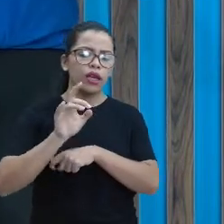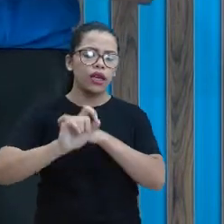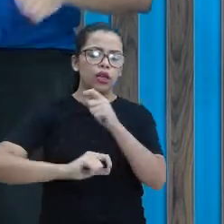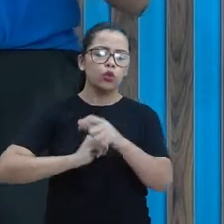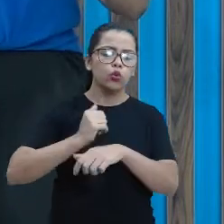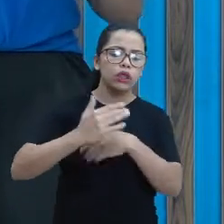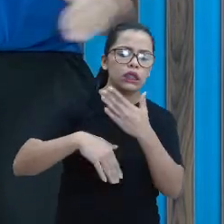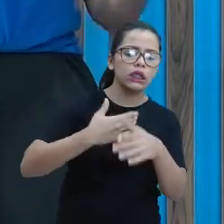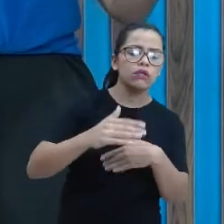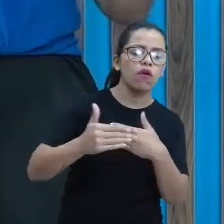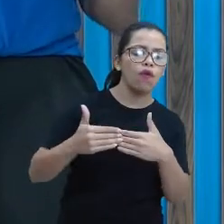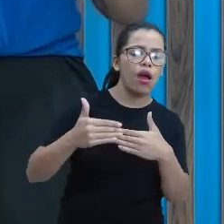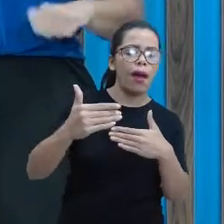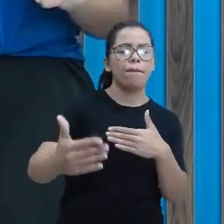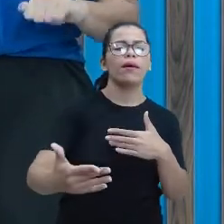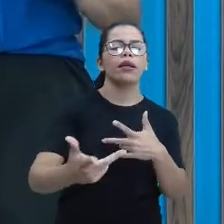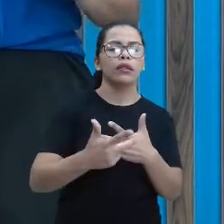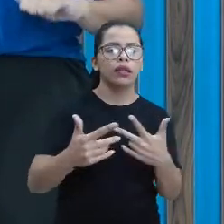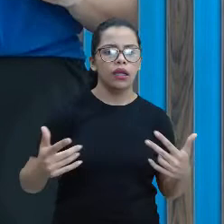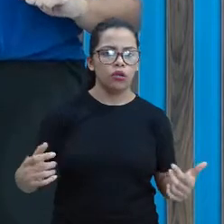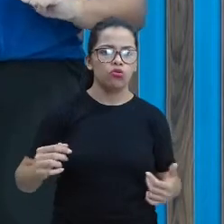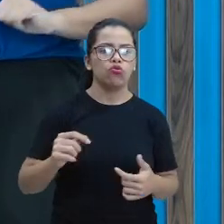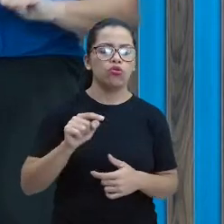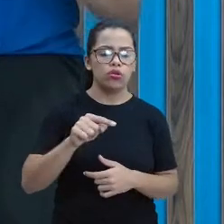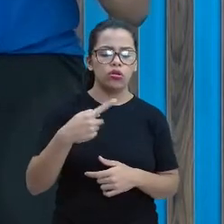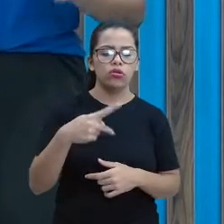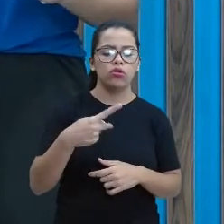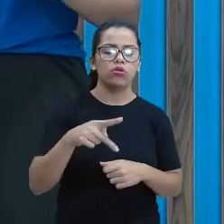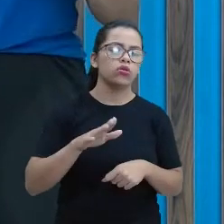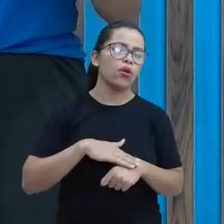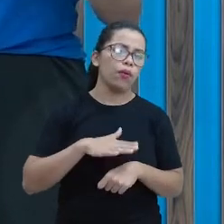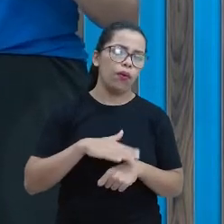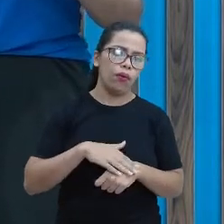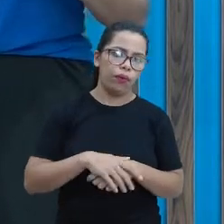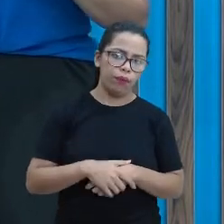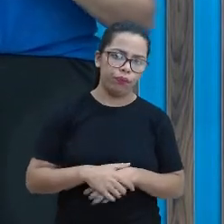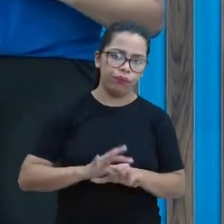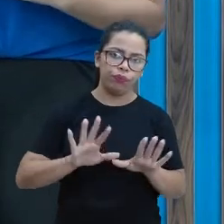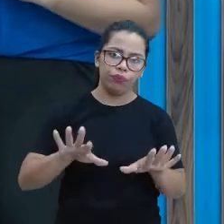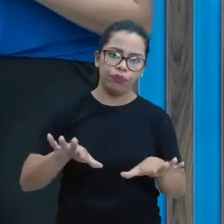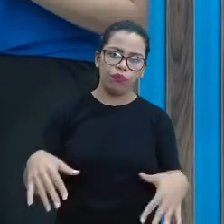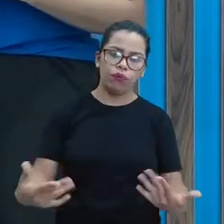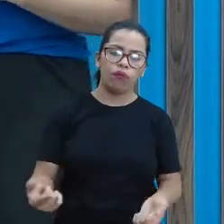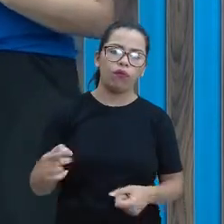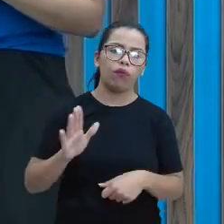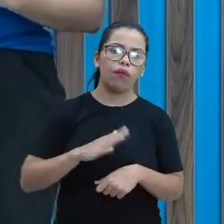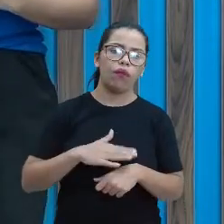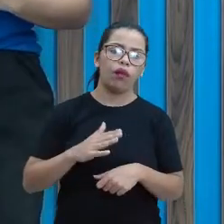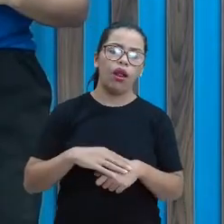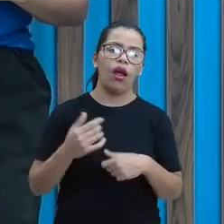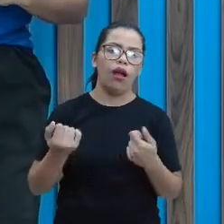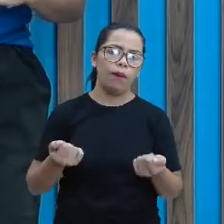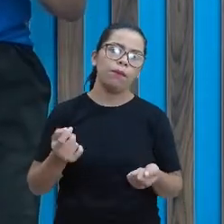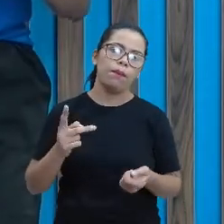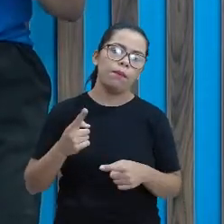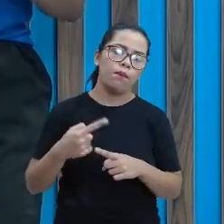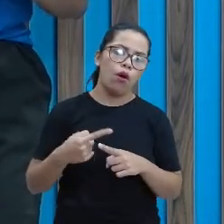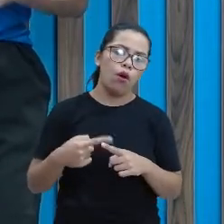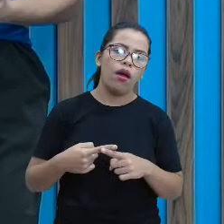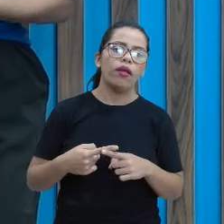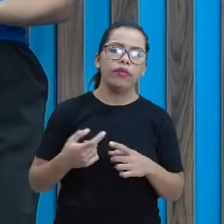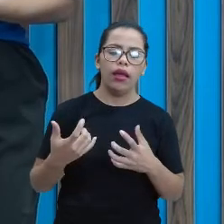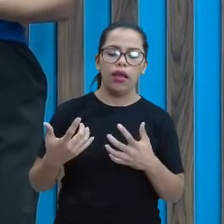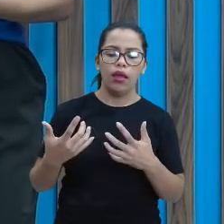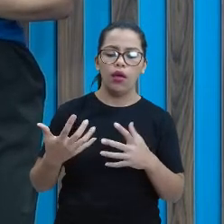se desenrolar a partir das consequências de seus atos. E esses atos, eles são necessários por causa do conflito, que vai ser a